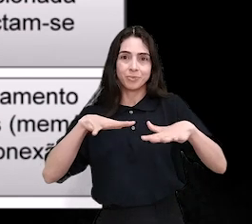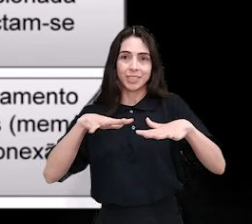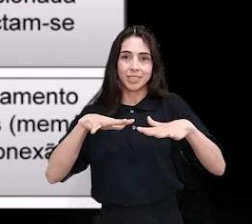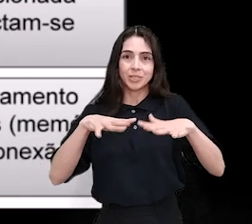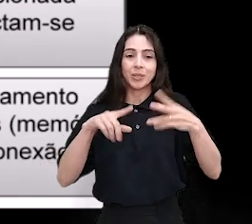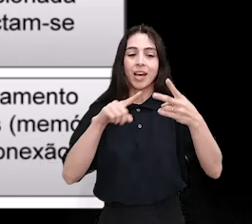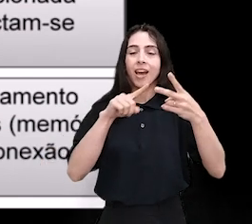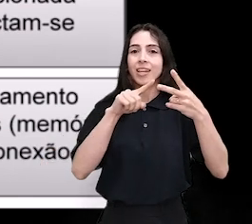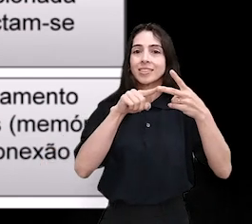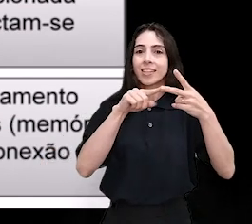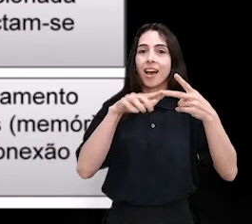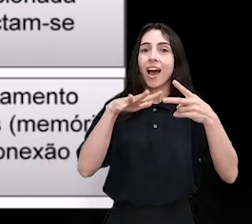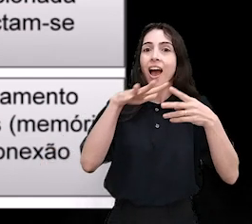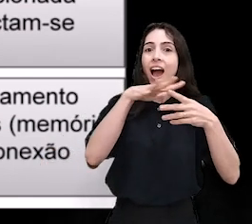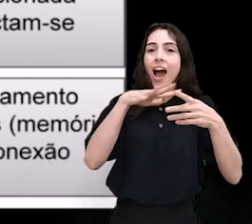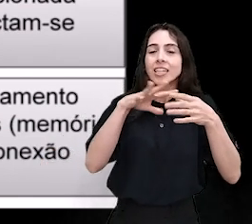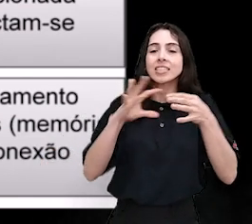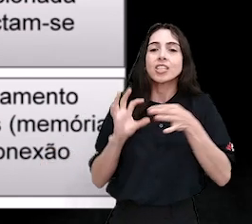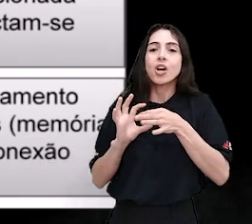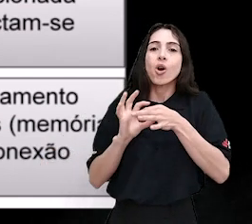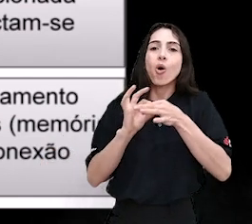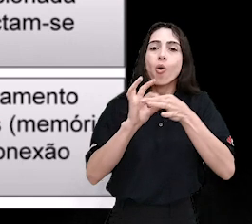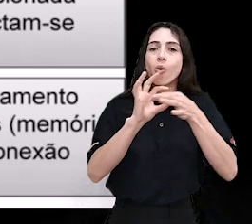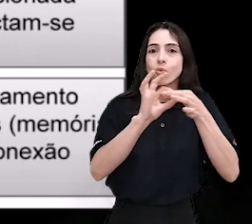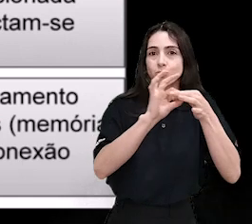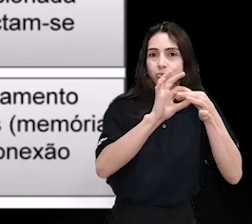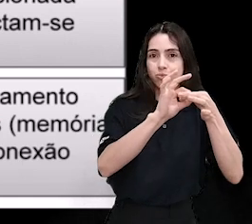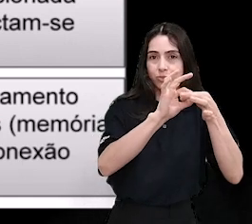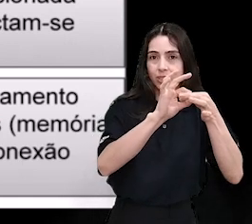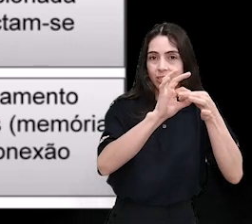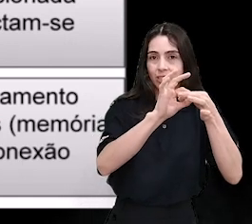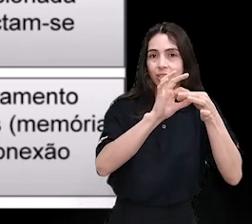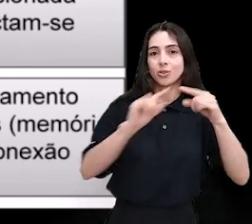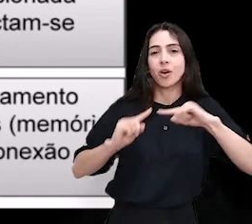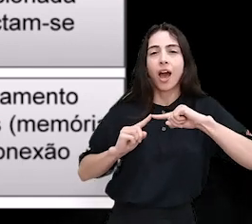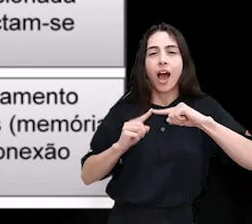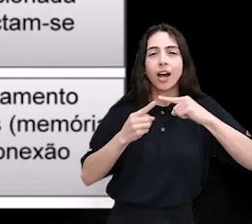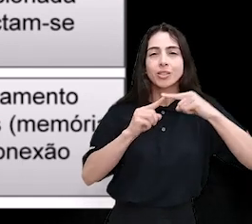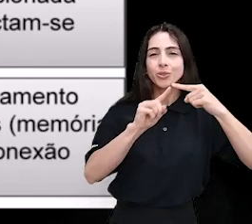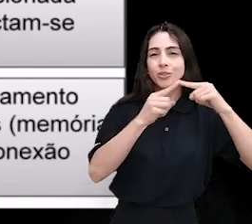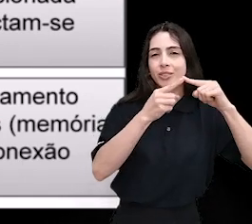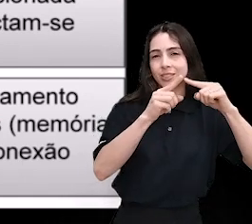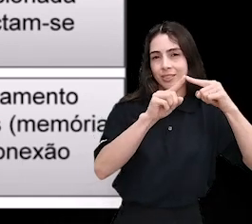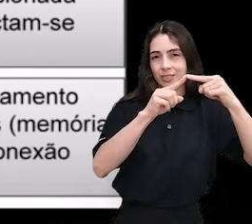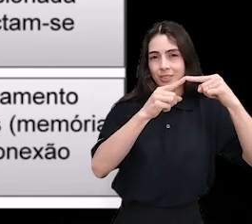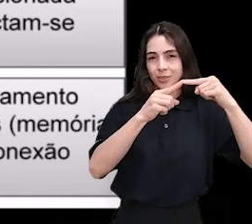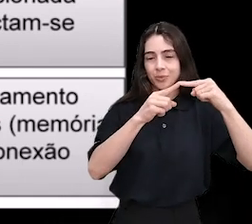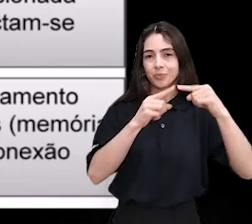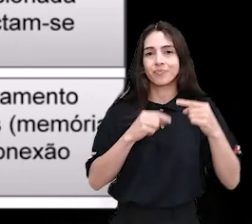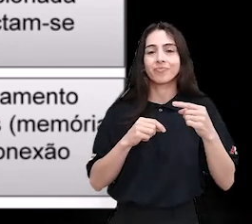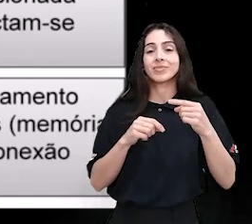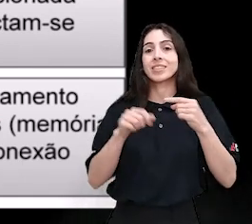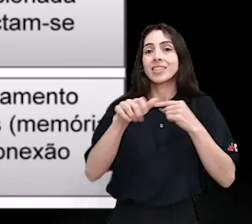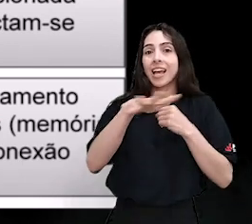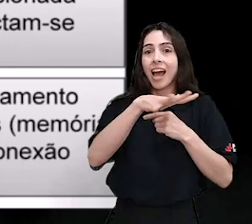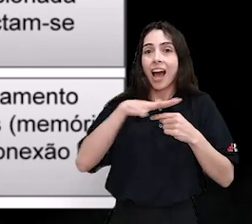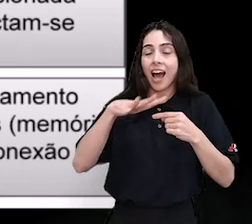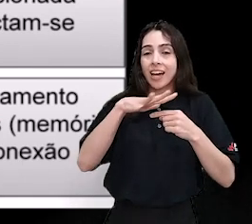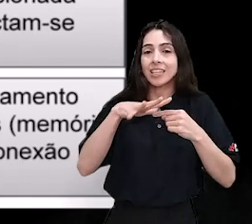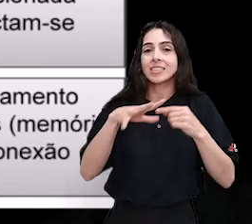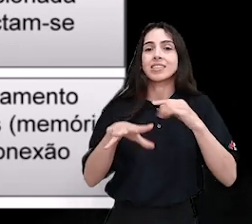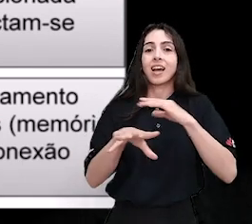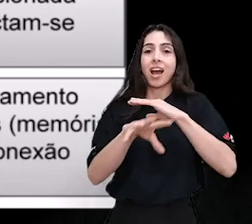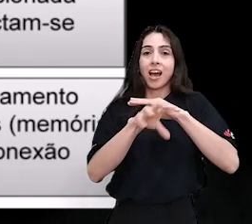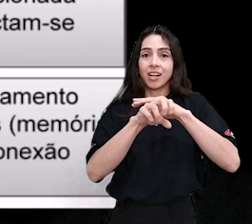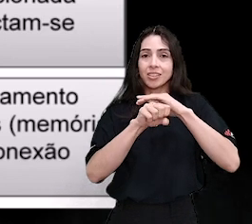as áreas de associação, que não se relacionam diretamente com a motricidade ou sensibilidade. As áreas de